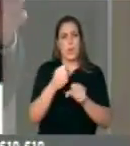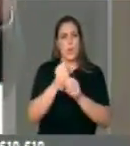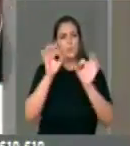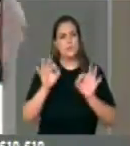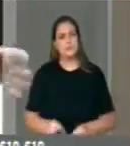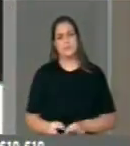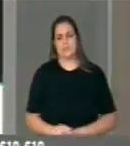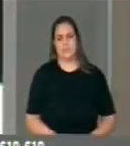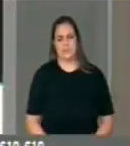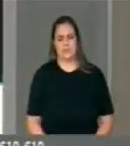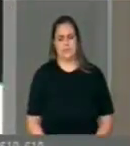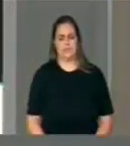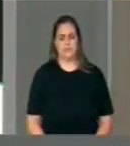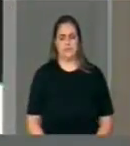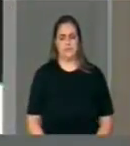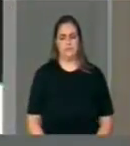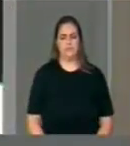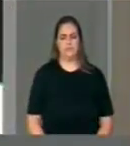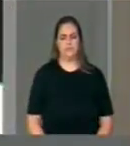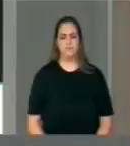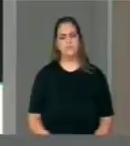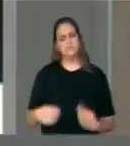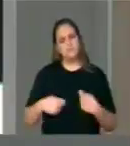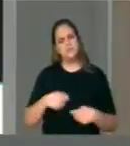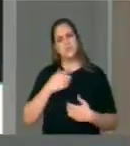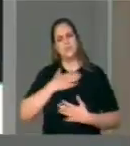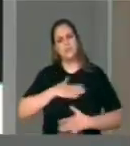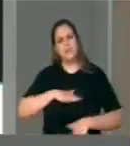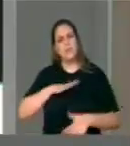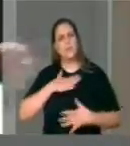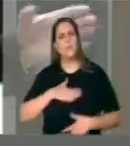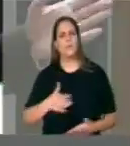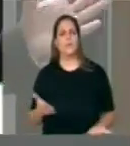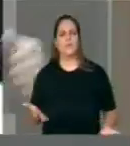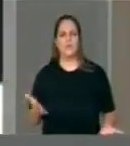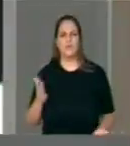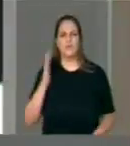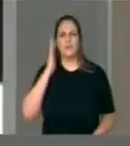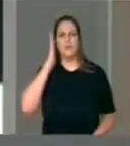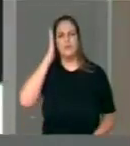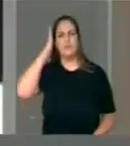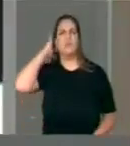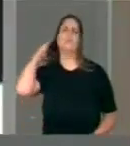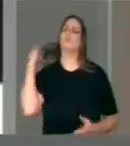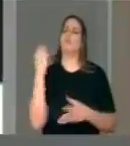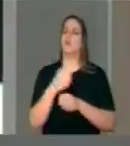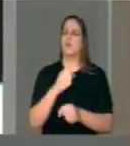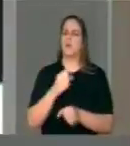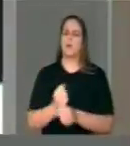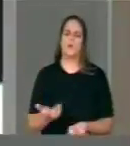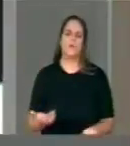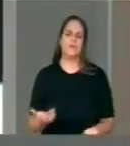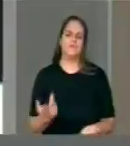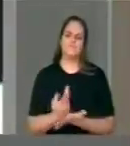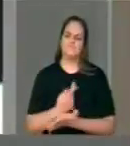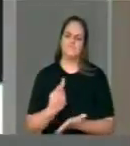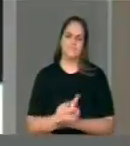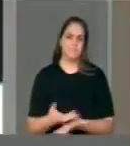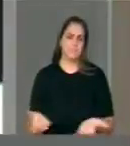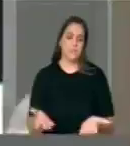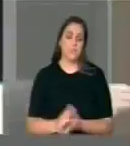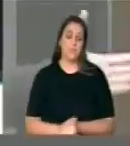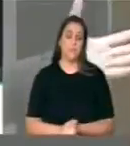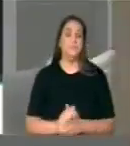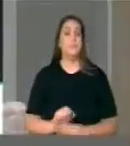prefeito terminar o seu mandato de forma tranquila. E, com isso, cometemos uma grave injustiça também com os estados